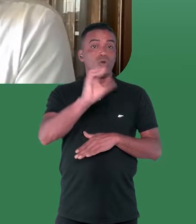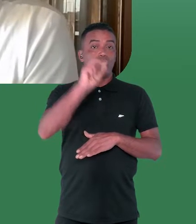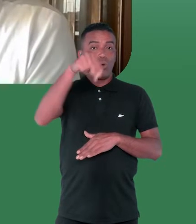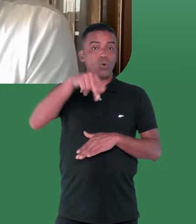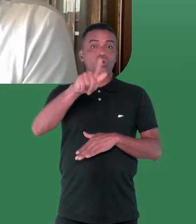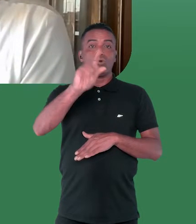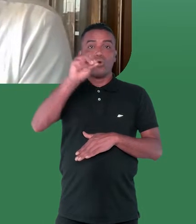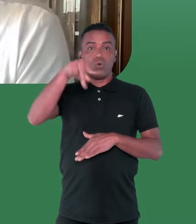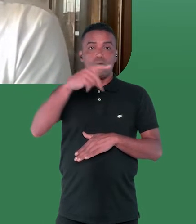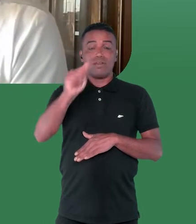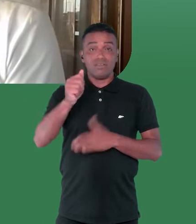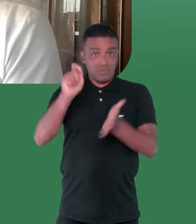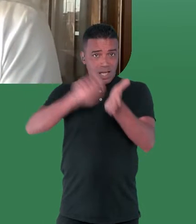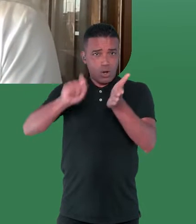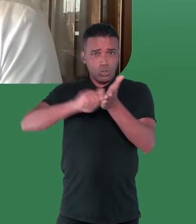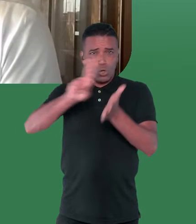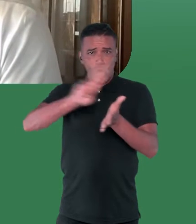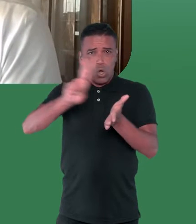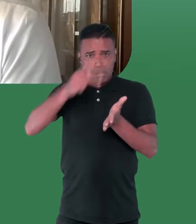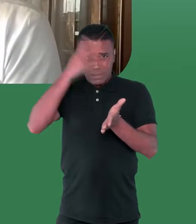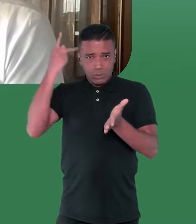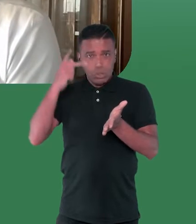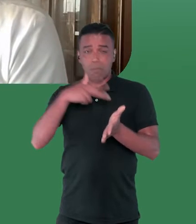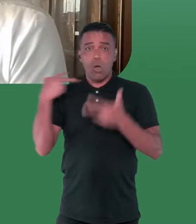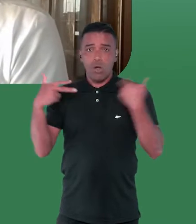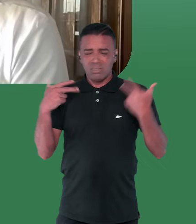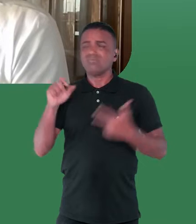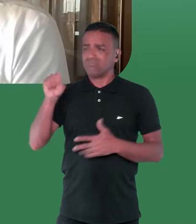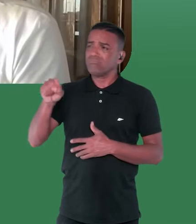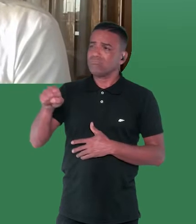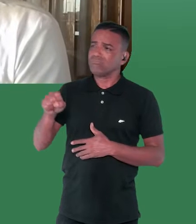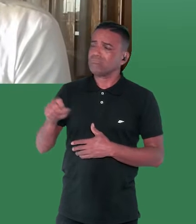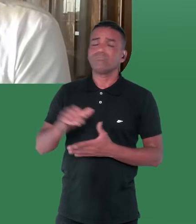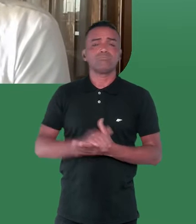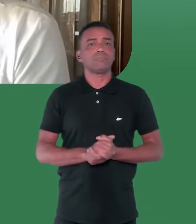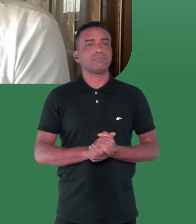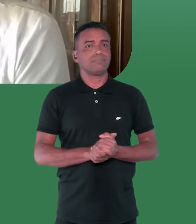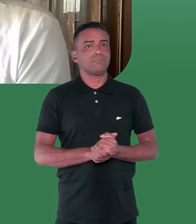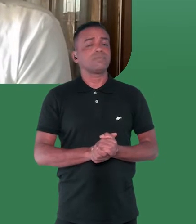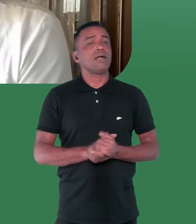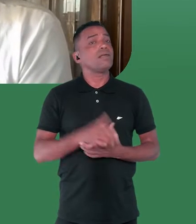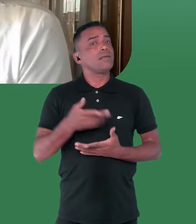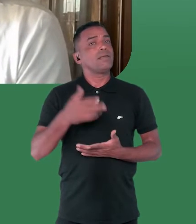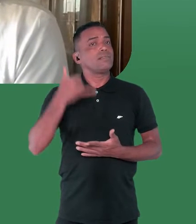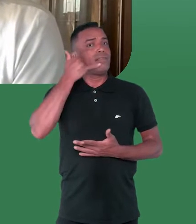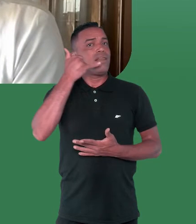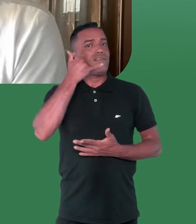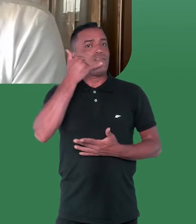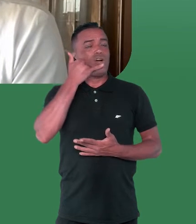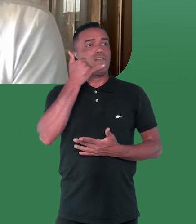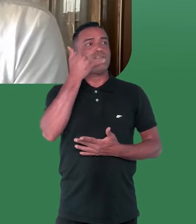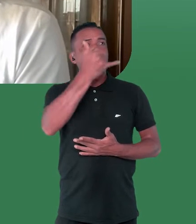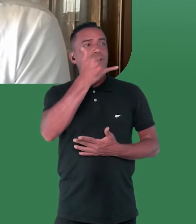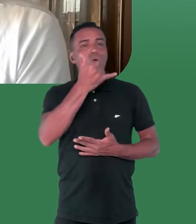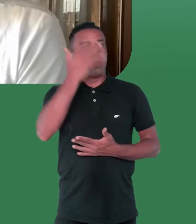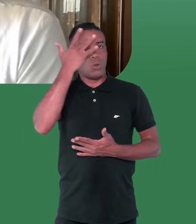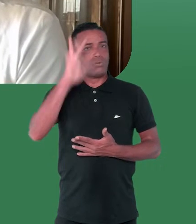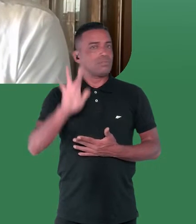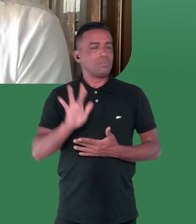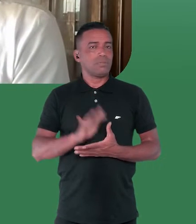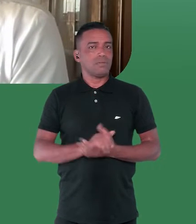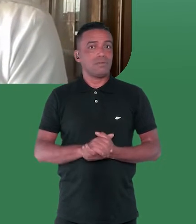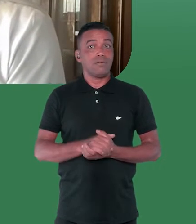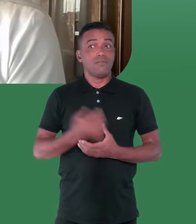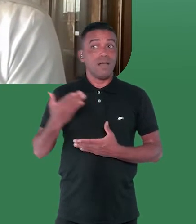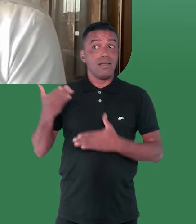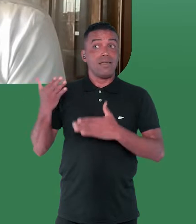do nada. Ele falou, você anotou o nome dos mortos? Eu falei, anotei, esse senhor. Aí pegou um telefone, falou com alguém que eu não sabia, e falou assim,